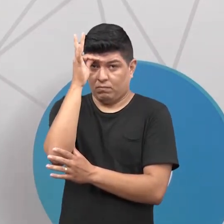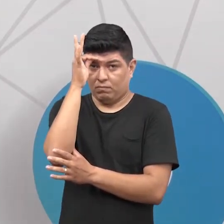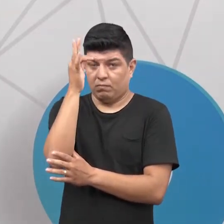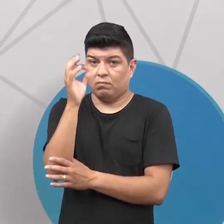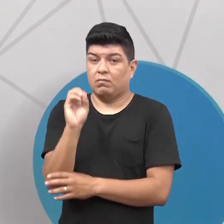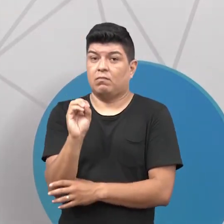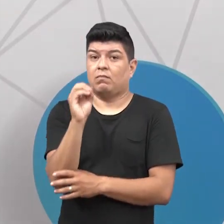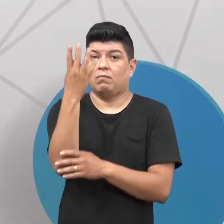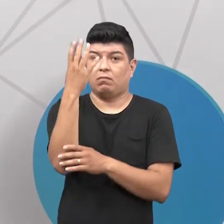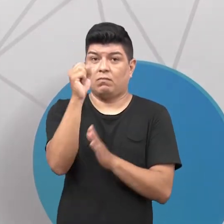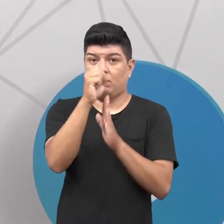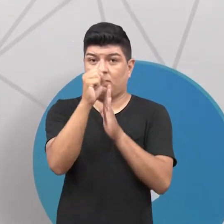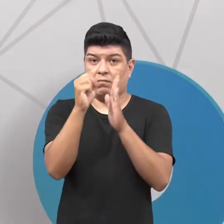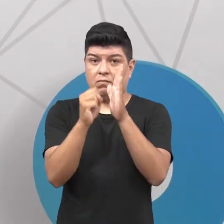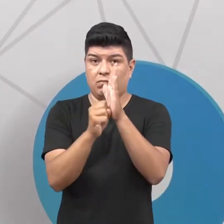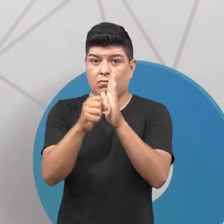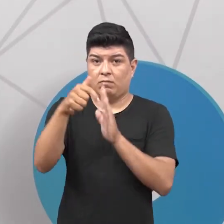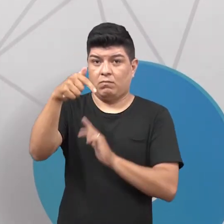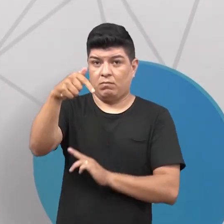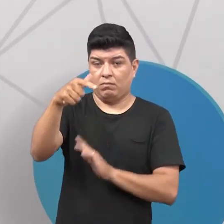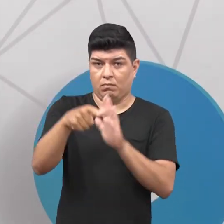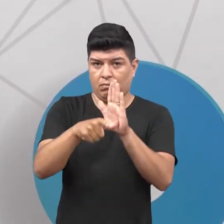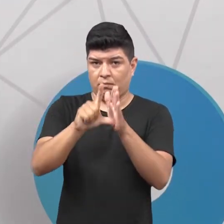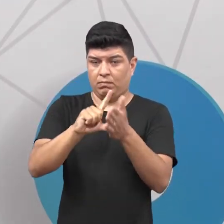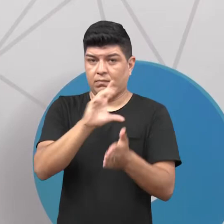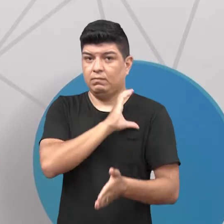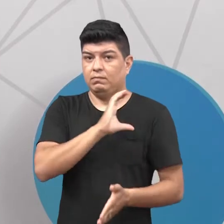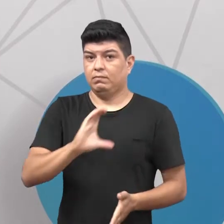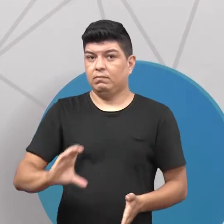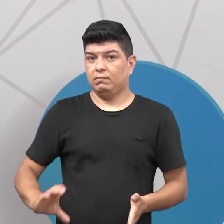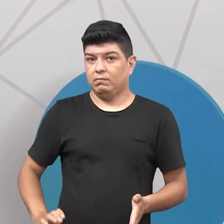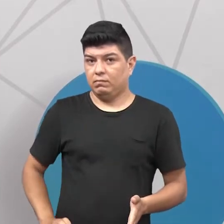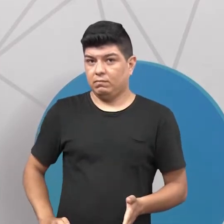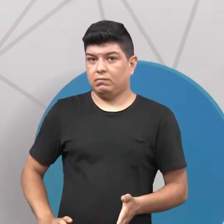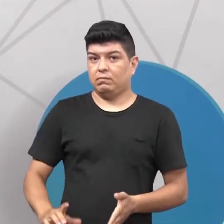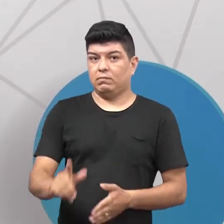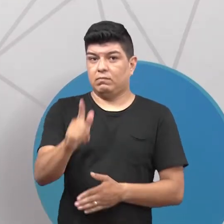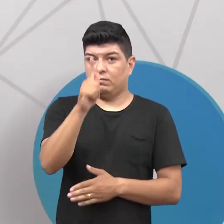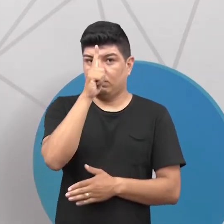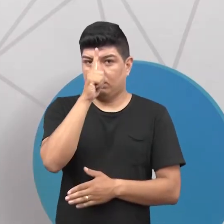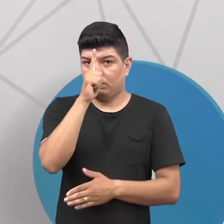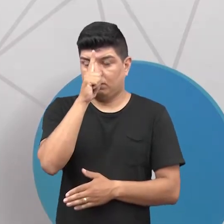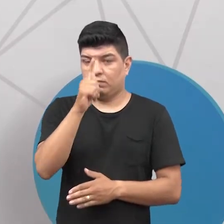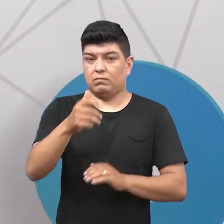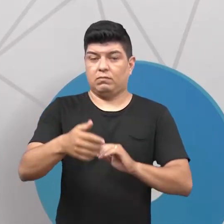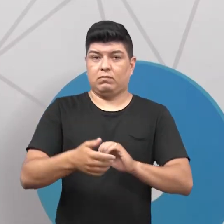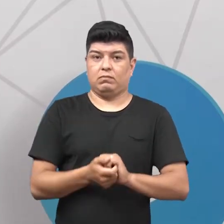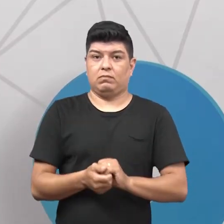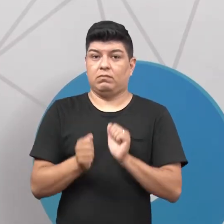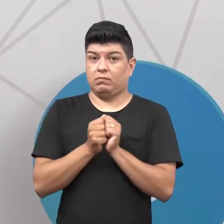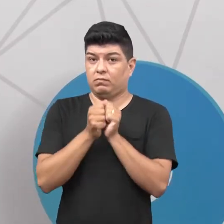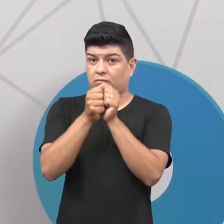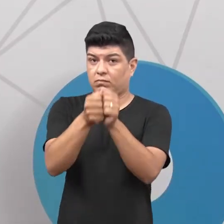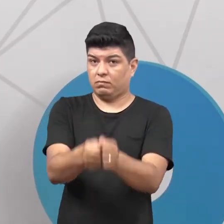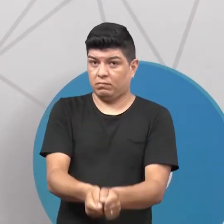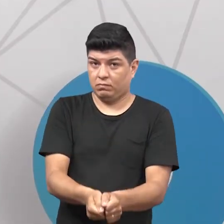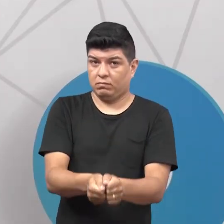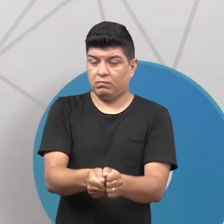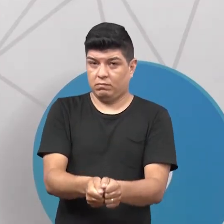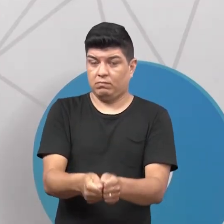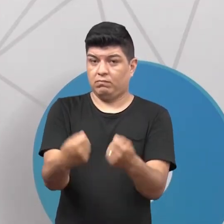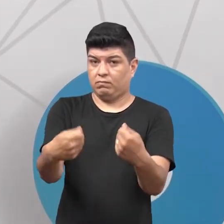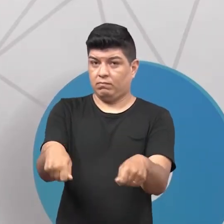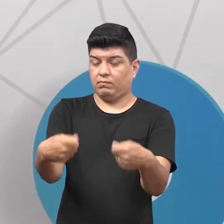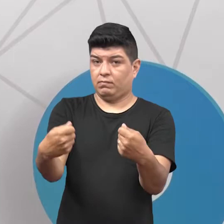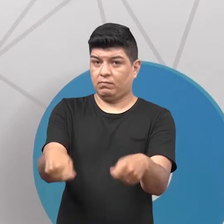dar por volta do século VII a.C., na antiga Grécia. Porque a Grécia reunia as condições